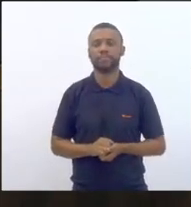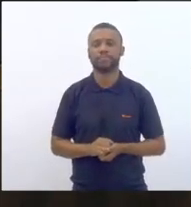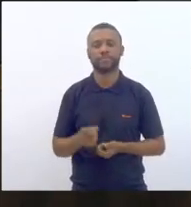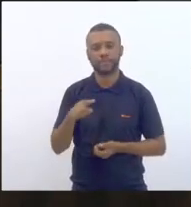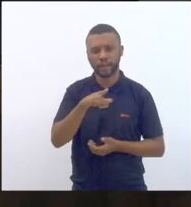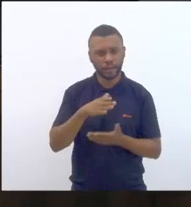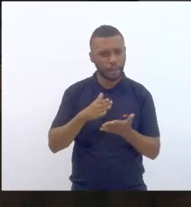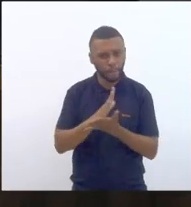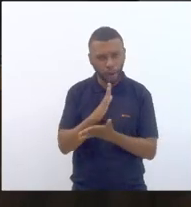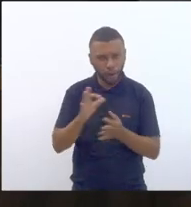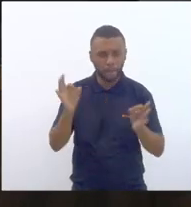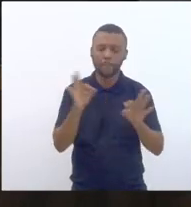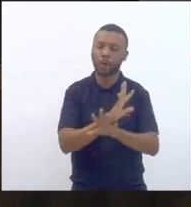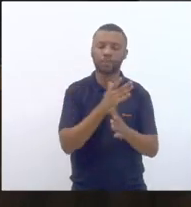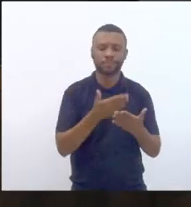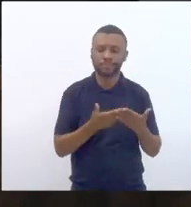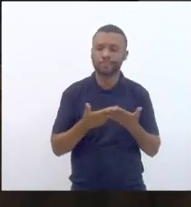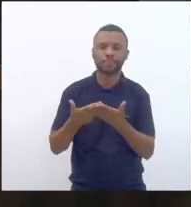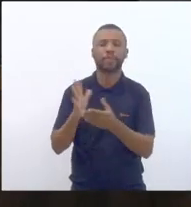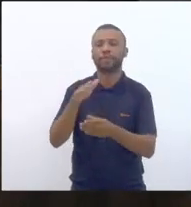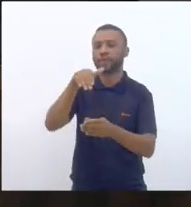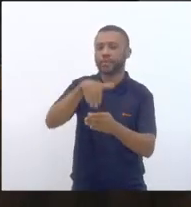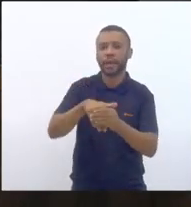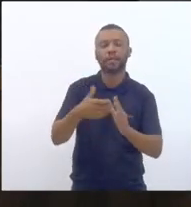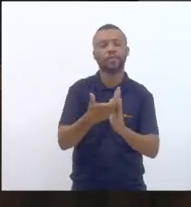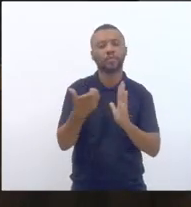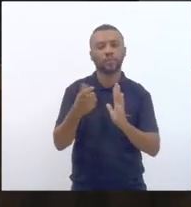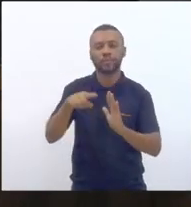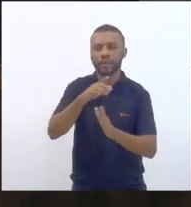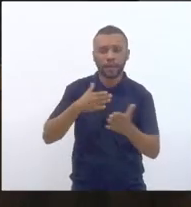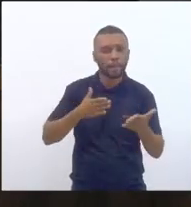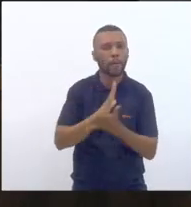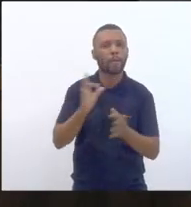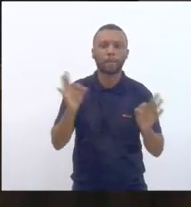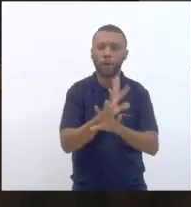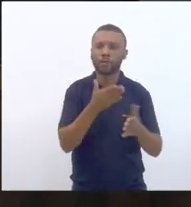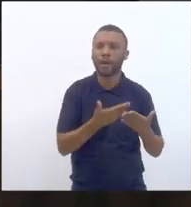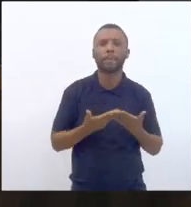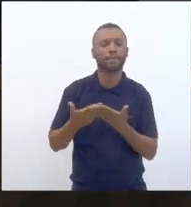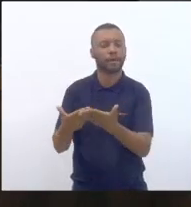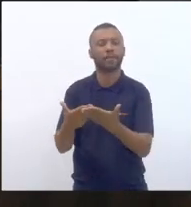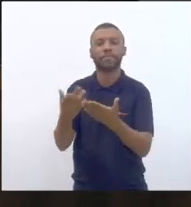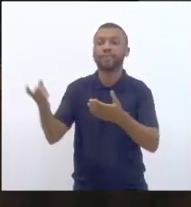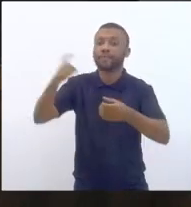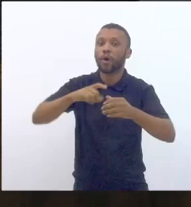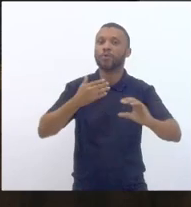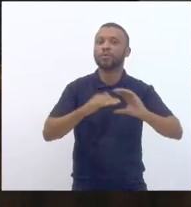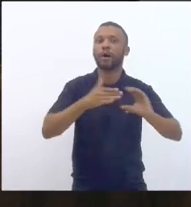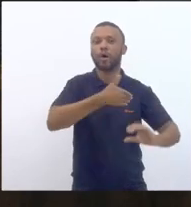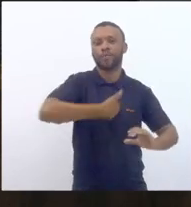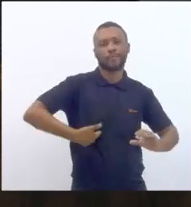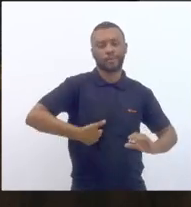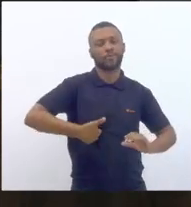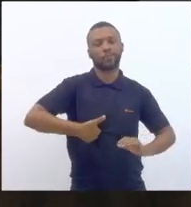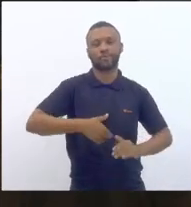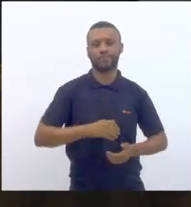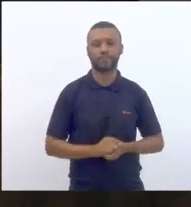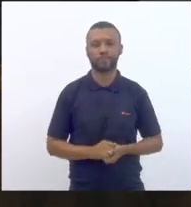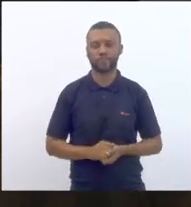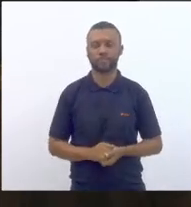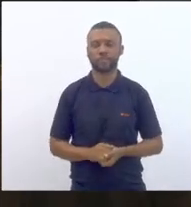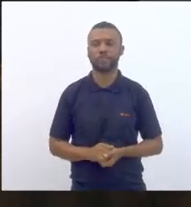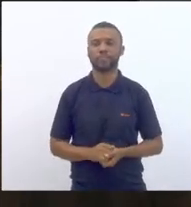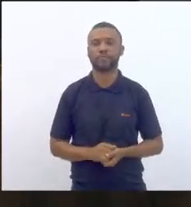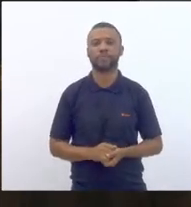Senhores que aprovam, permaneçam como estão. Aprovado. Em votação, matéria destacada. Senhores que aprovam, permaneçam como estão. Aprovada. Retorna ao governador a